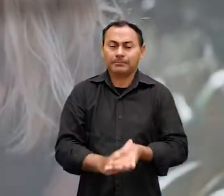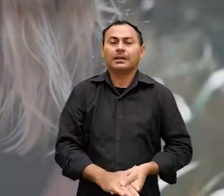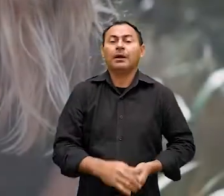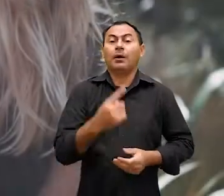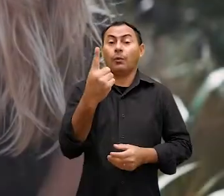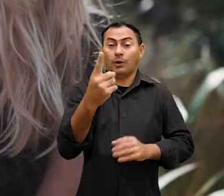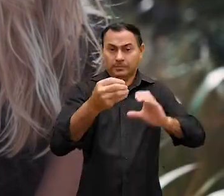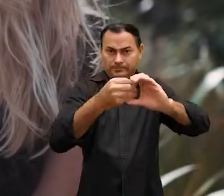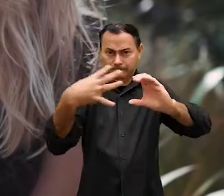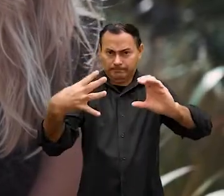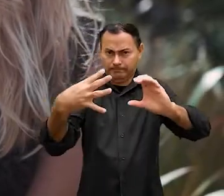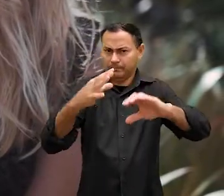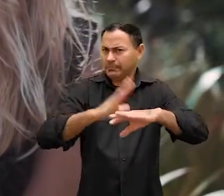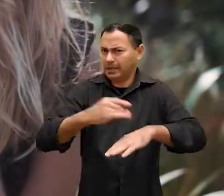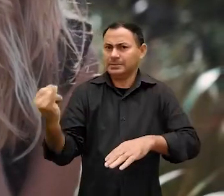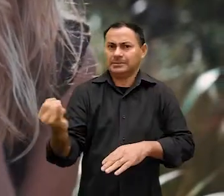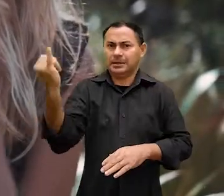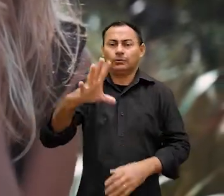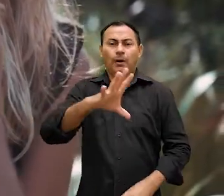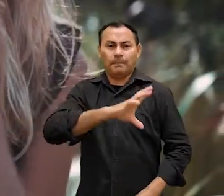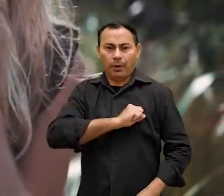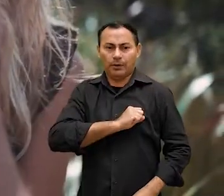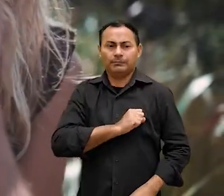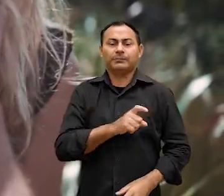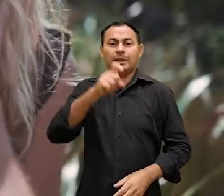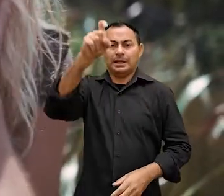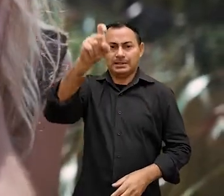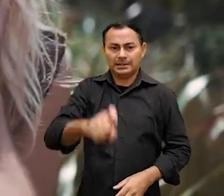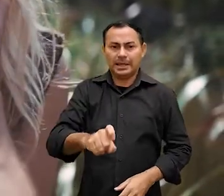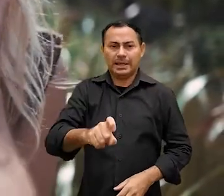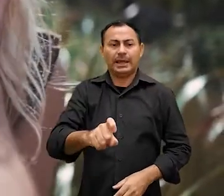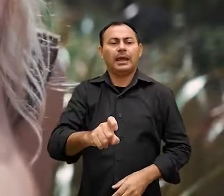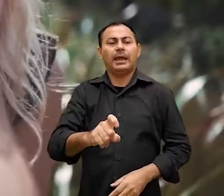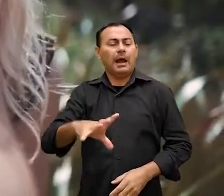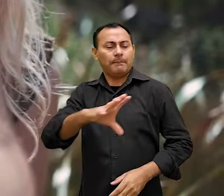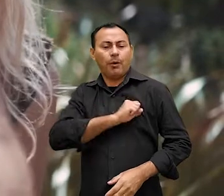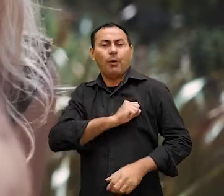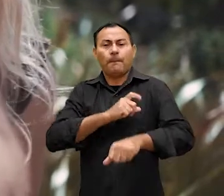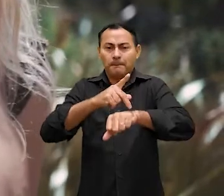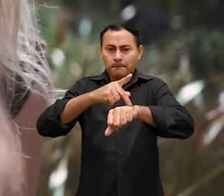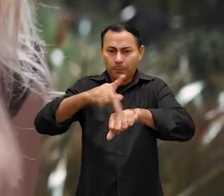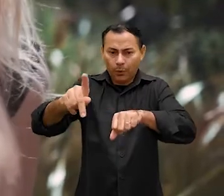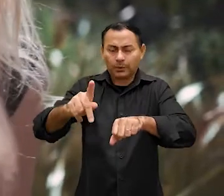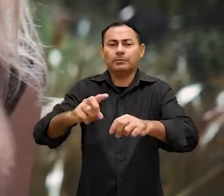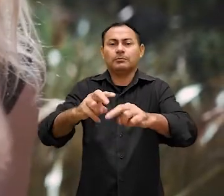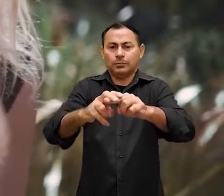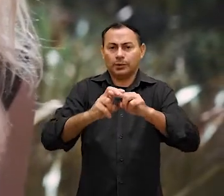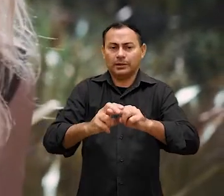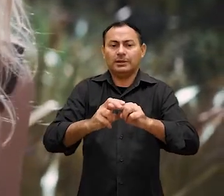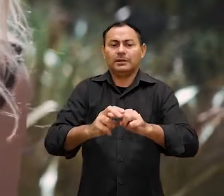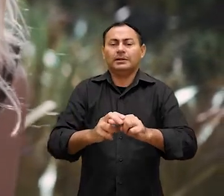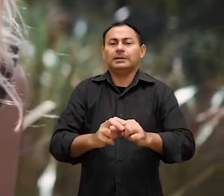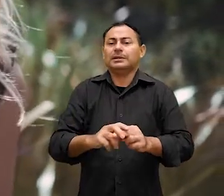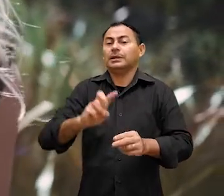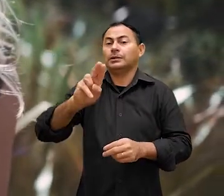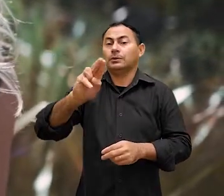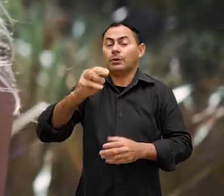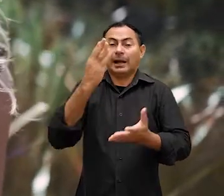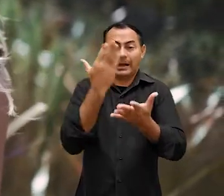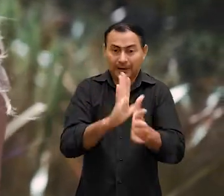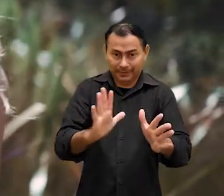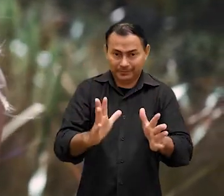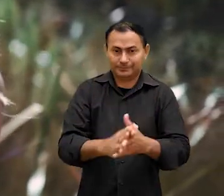das características mais importantes do amor é ser incondicional e, portanto,